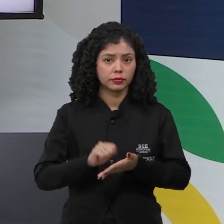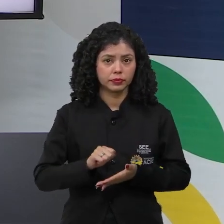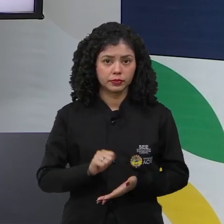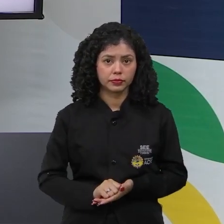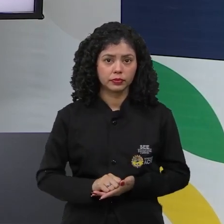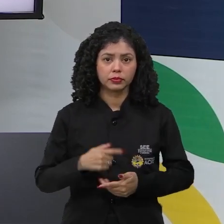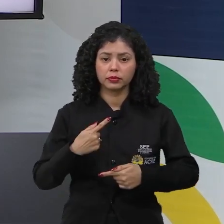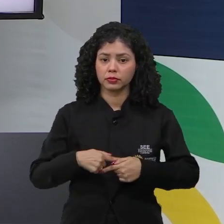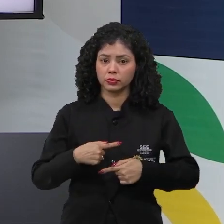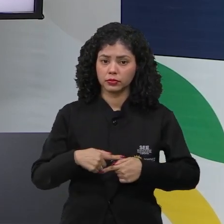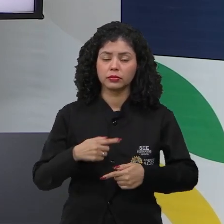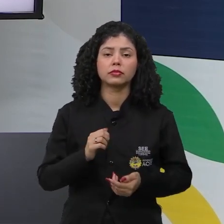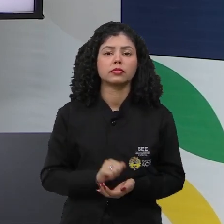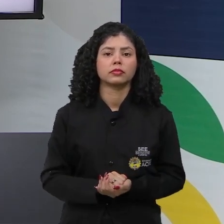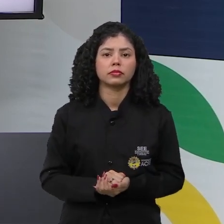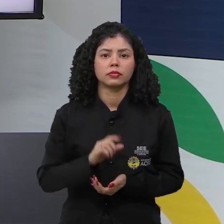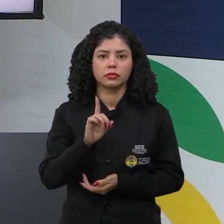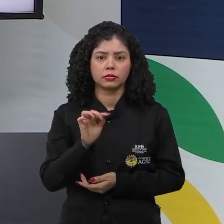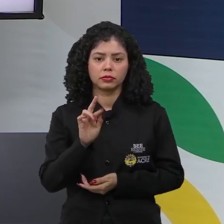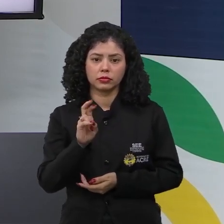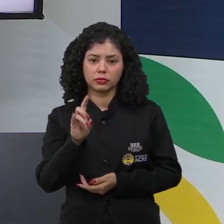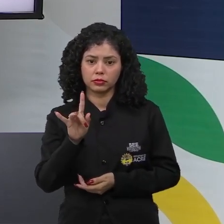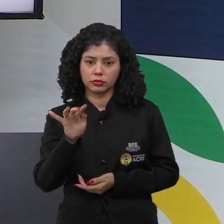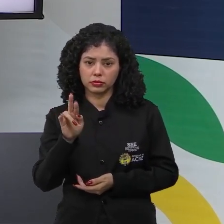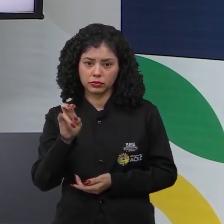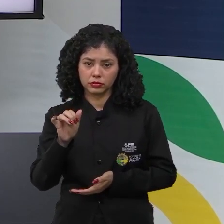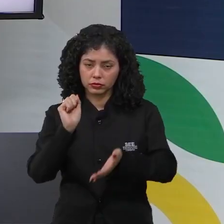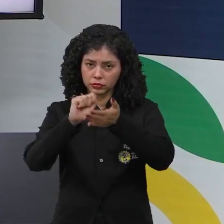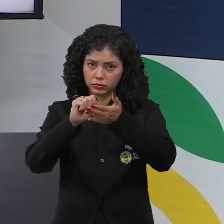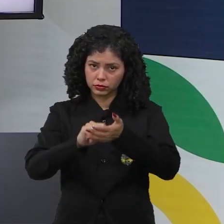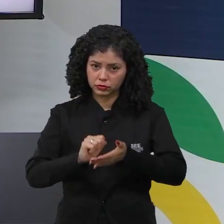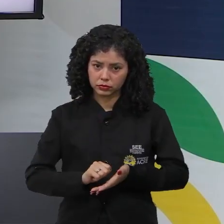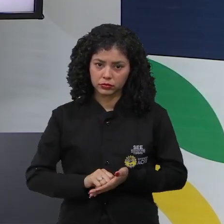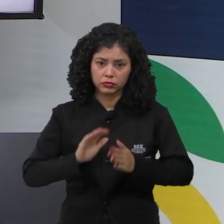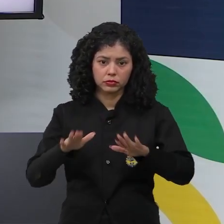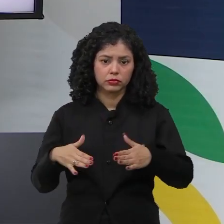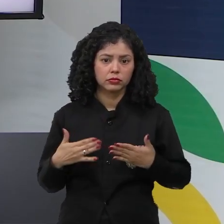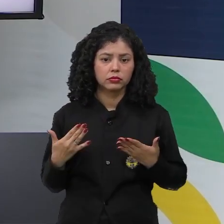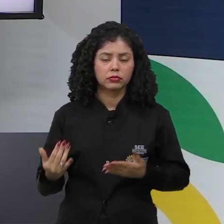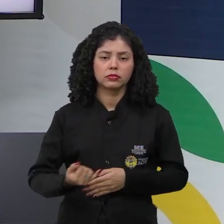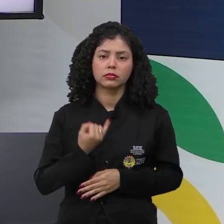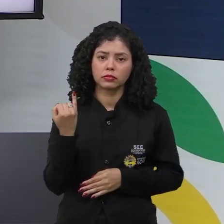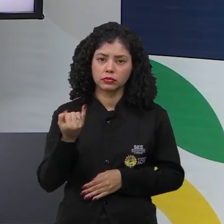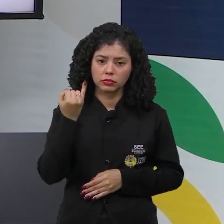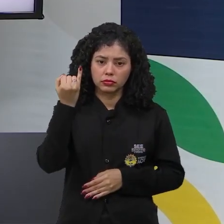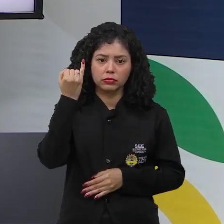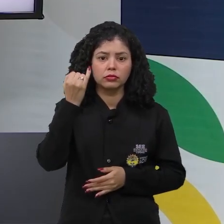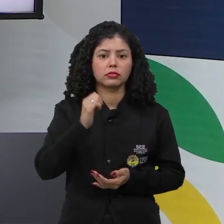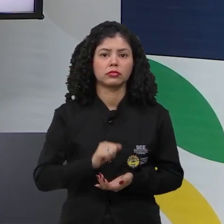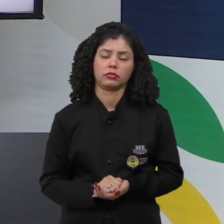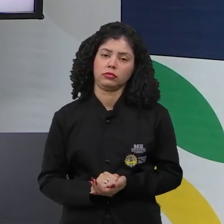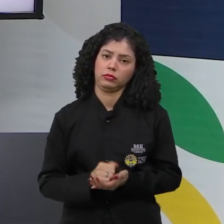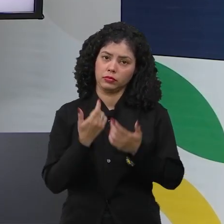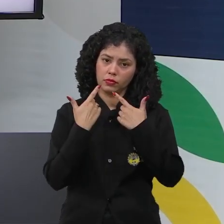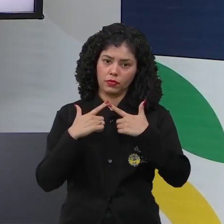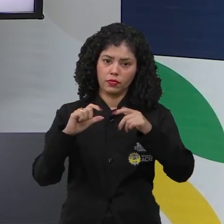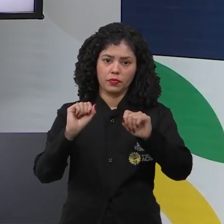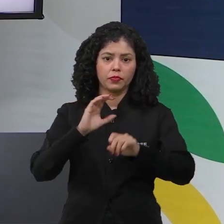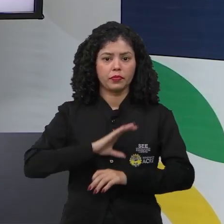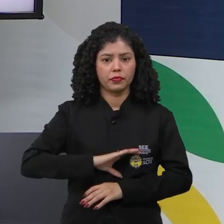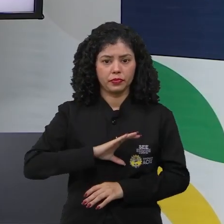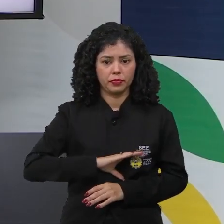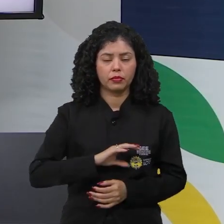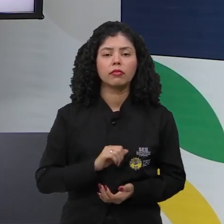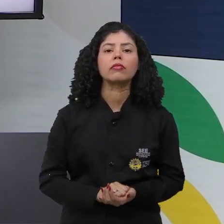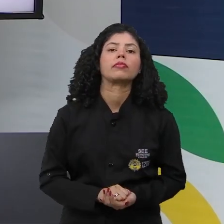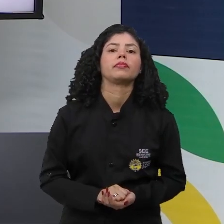e gramática descritiva e qual é a sua importância na língua portuguesa.